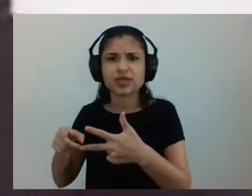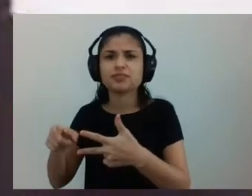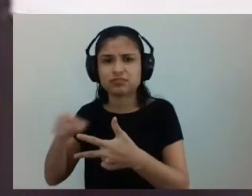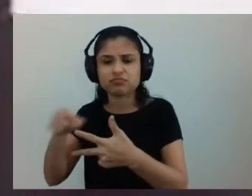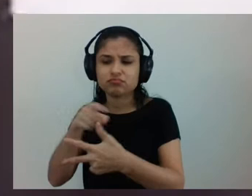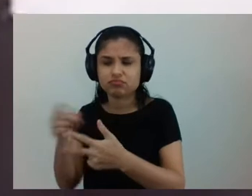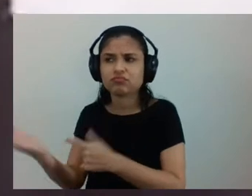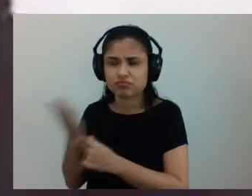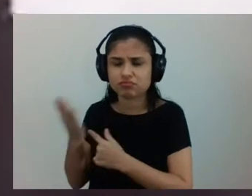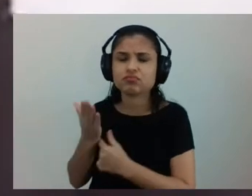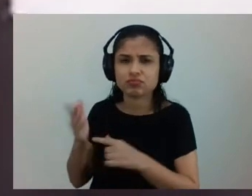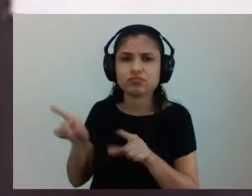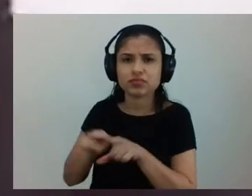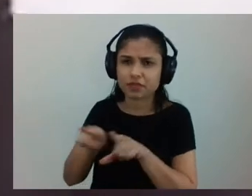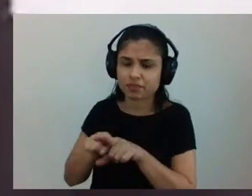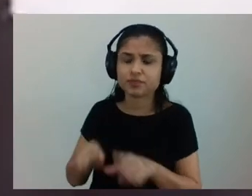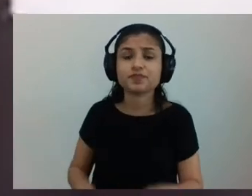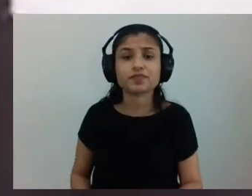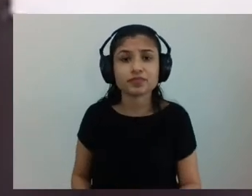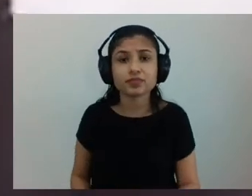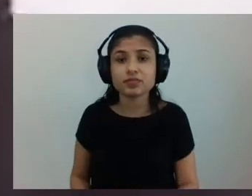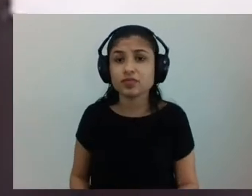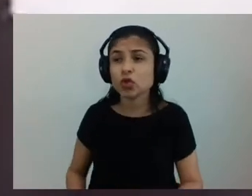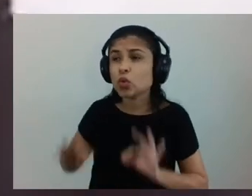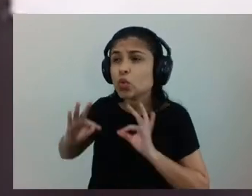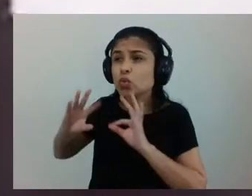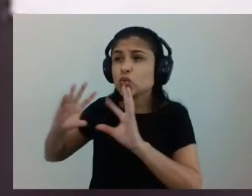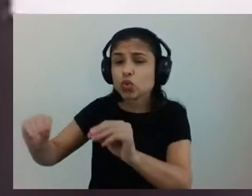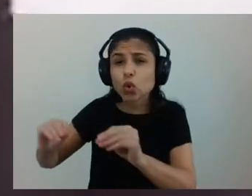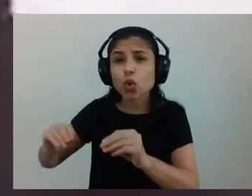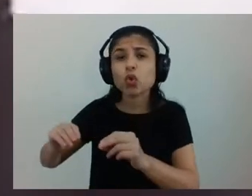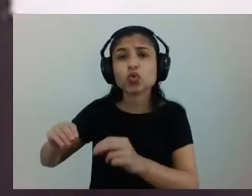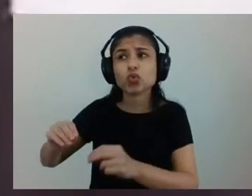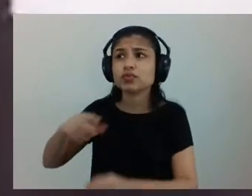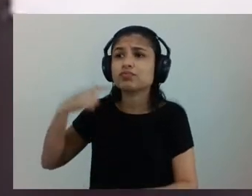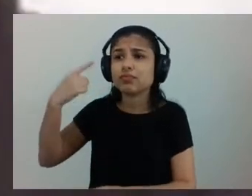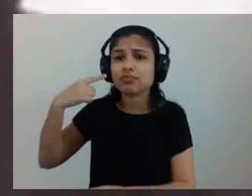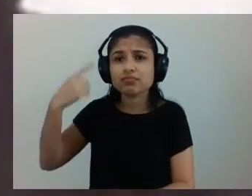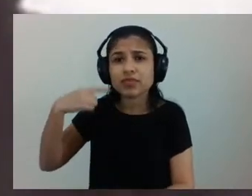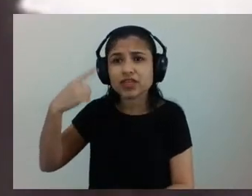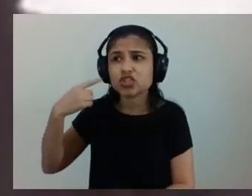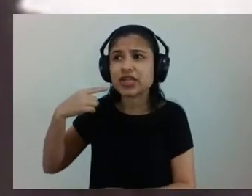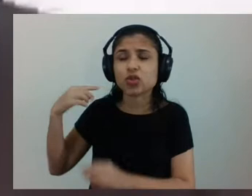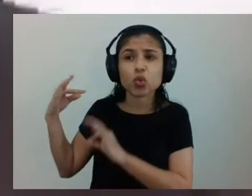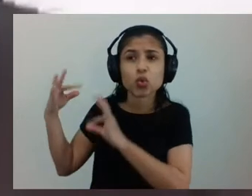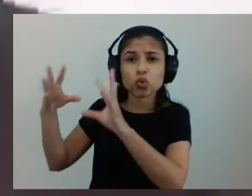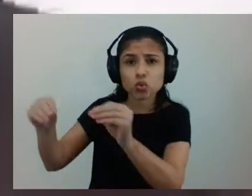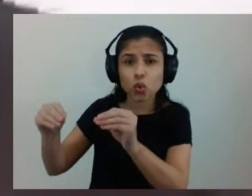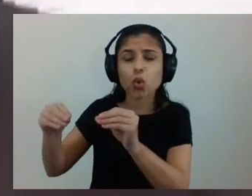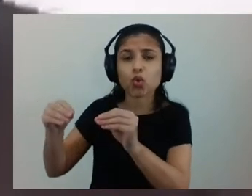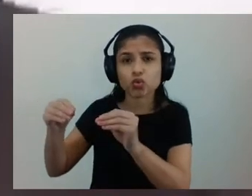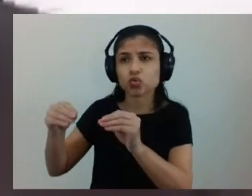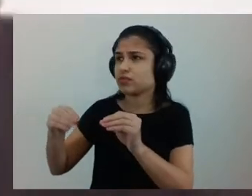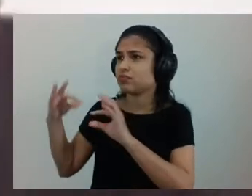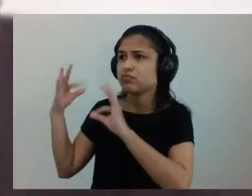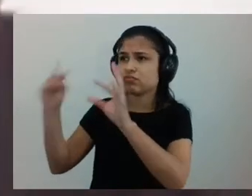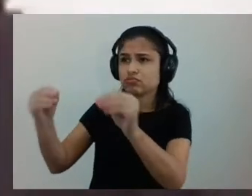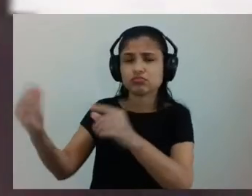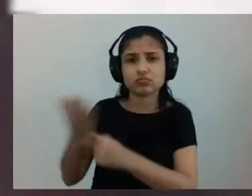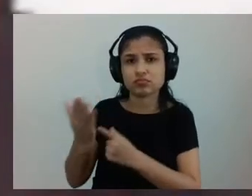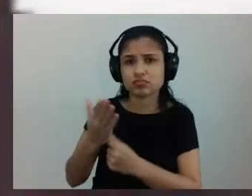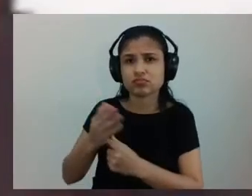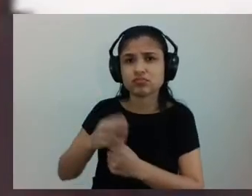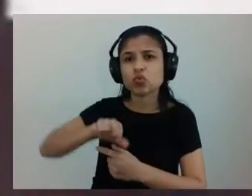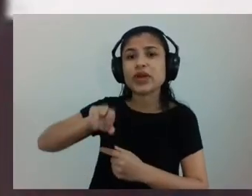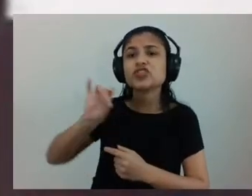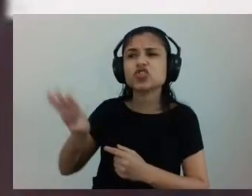Tem que ter acesso a todos os legisladores e não apenas aqueles da mesma bandeira política. Isso hoje está errado. Então,